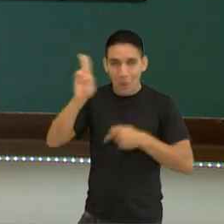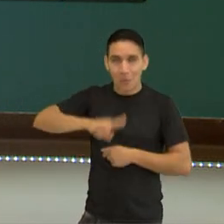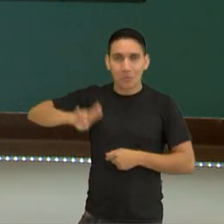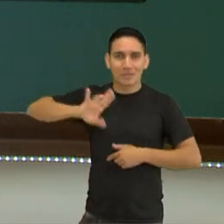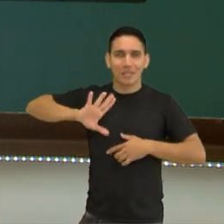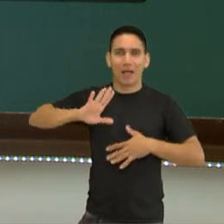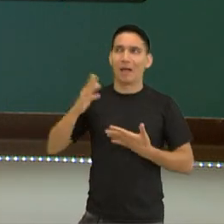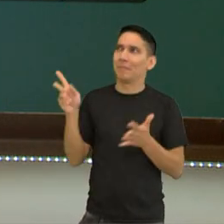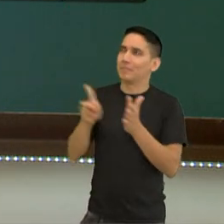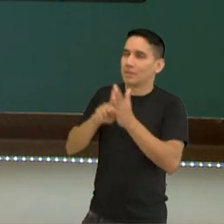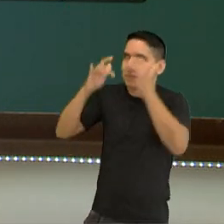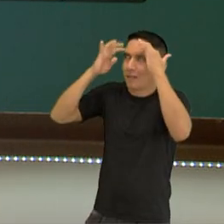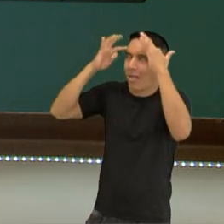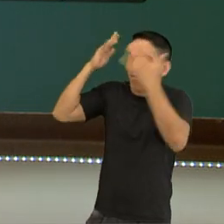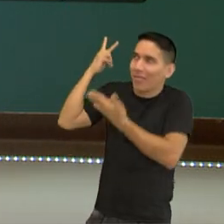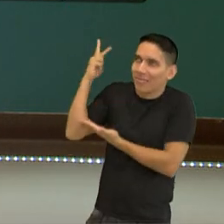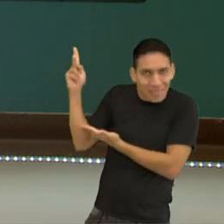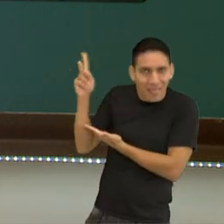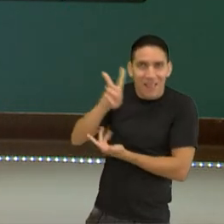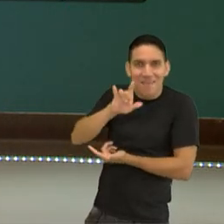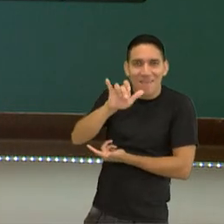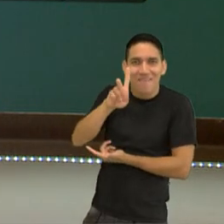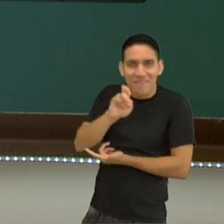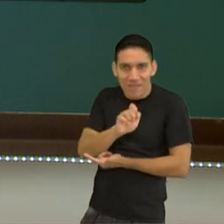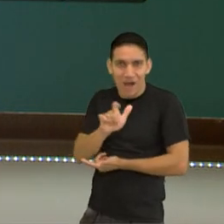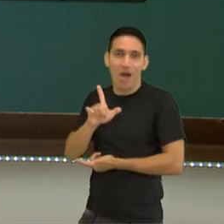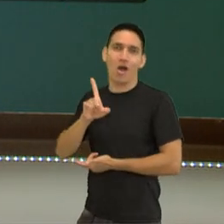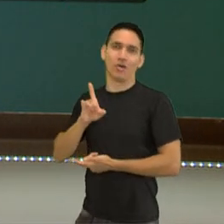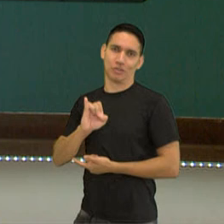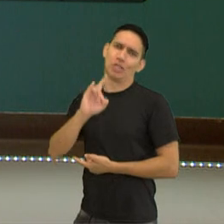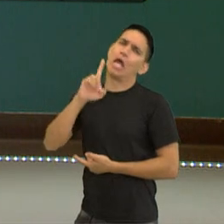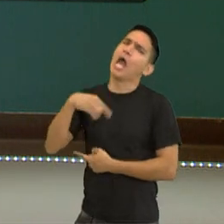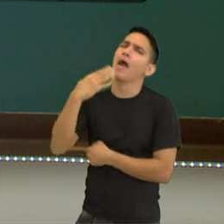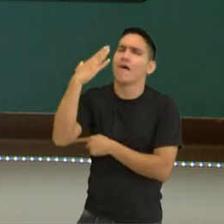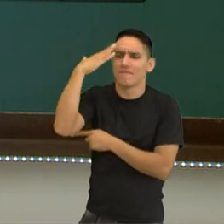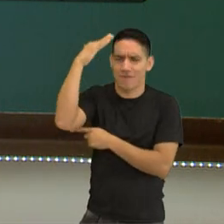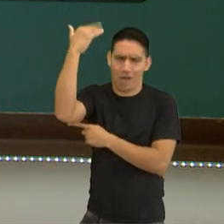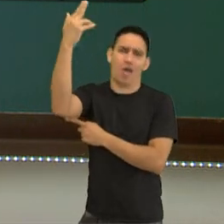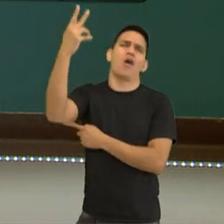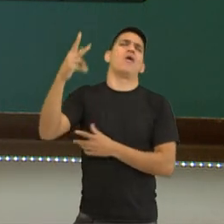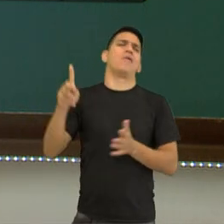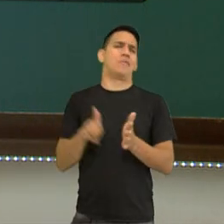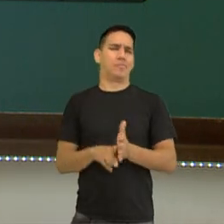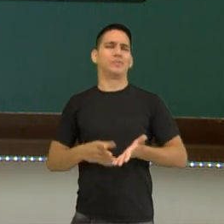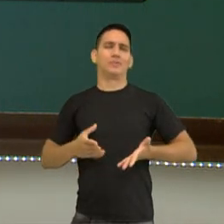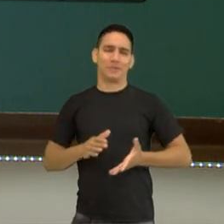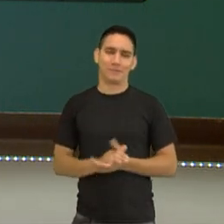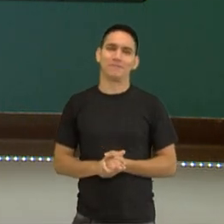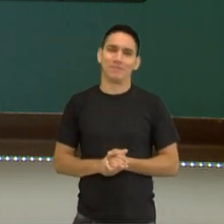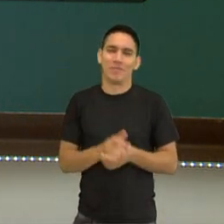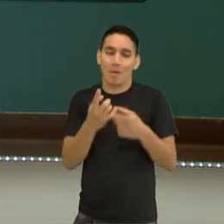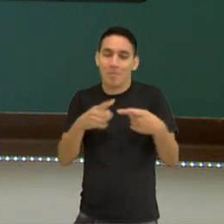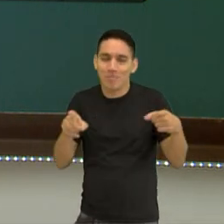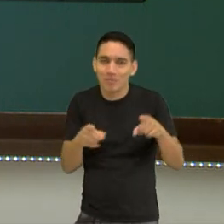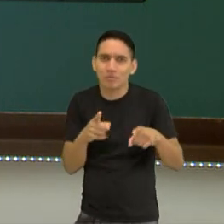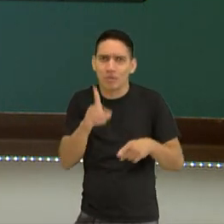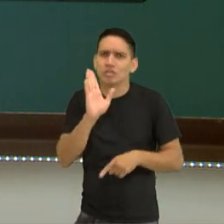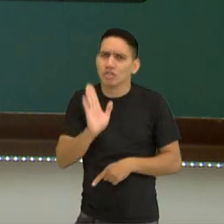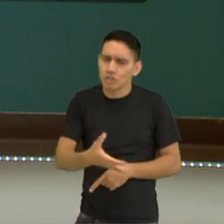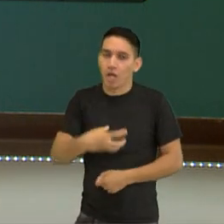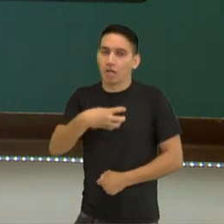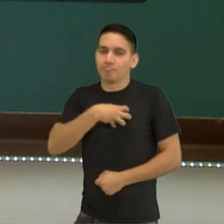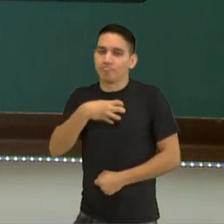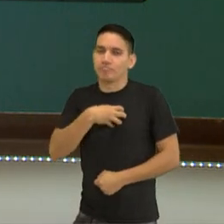do Antônio Vivaldi, né, que é um dos grandes nomes. Né, em determinados momentos você já escutou a música deles